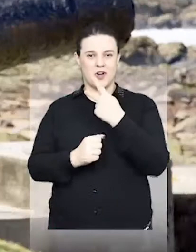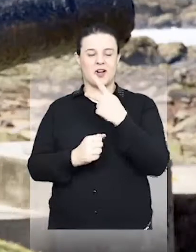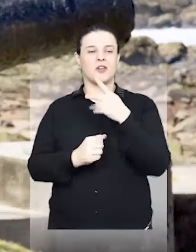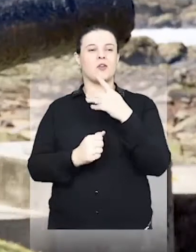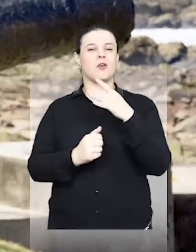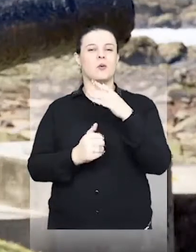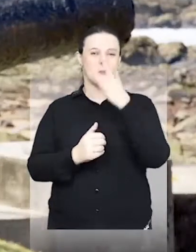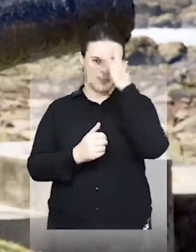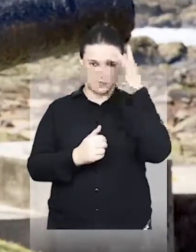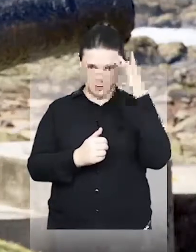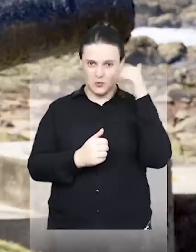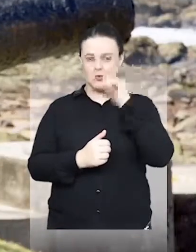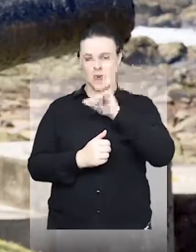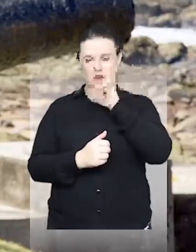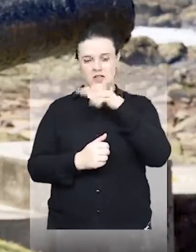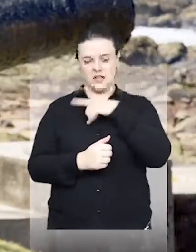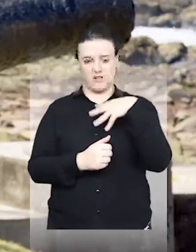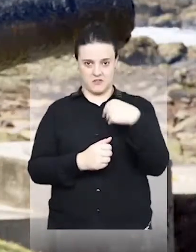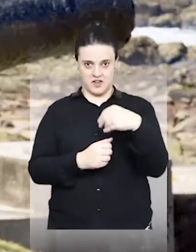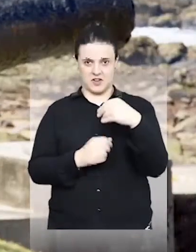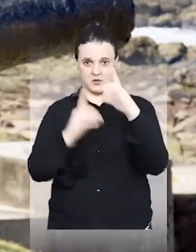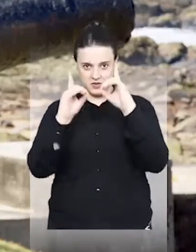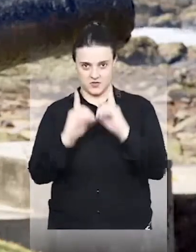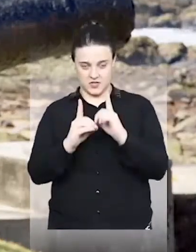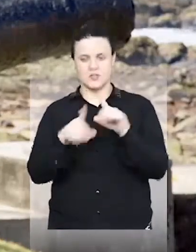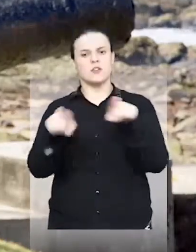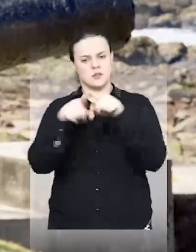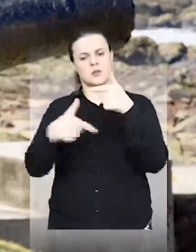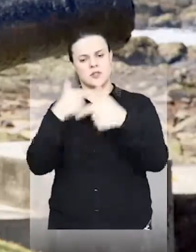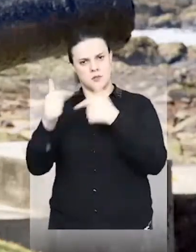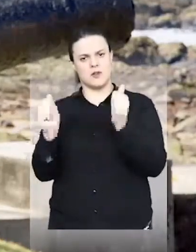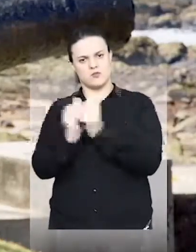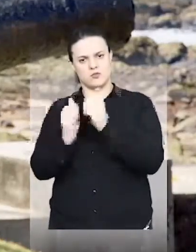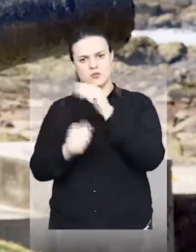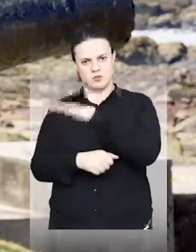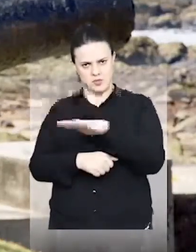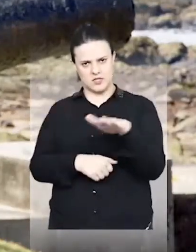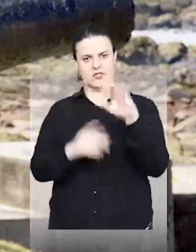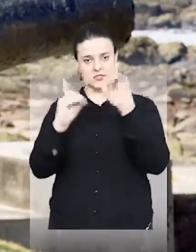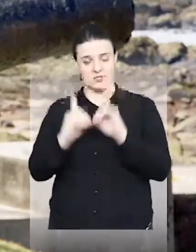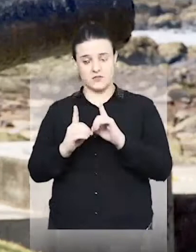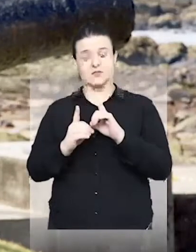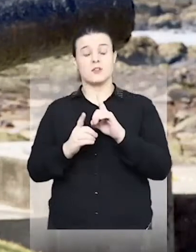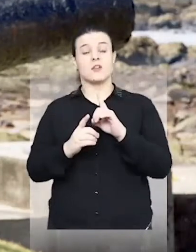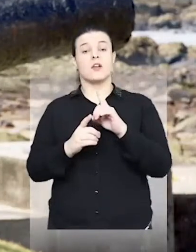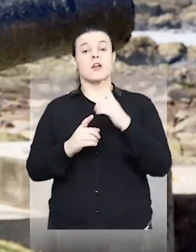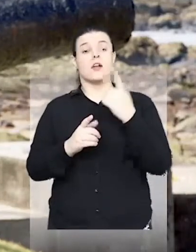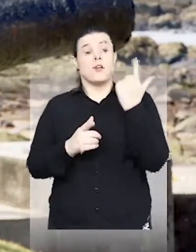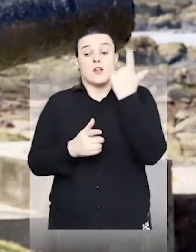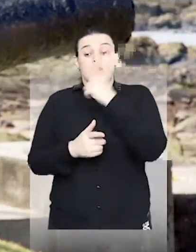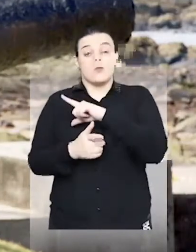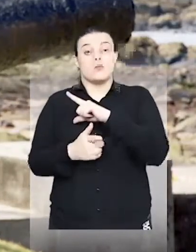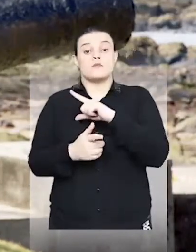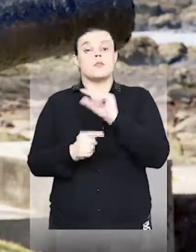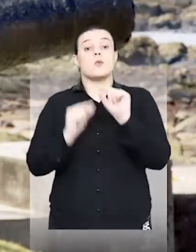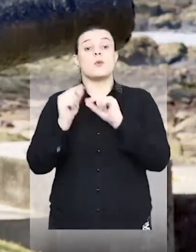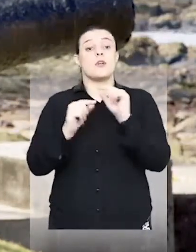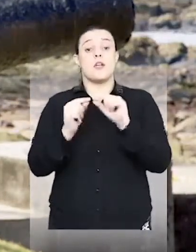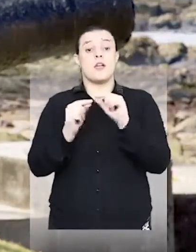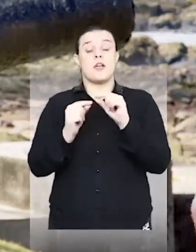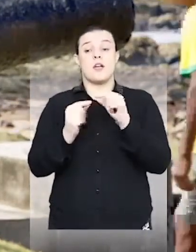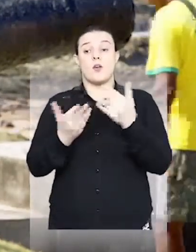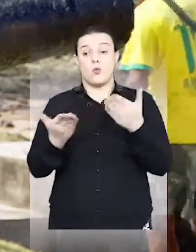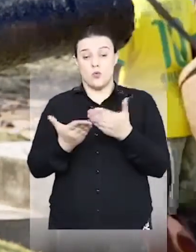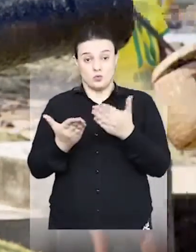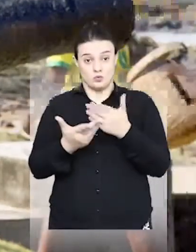com as mães que têm filhos com deficiência, que eu trabalho também com crianças com deficiência. O meu maior ganho, assim, coisa que